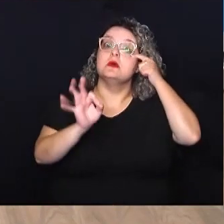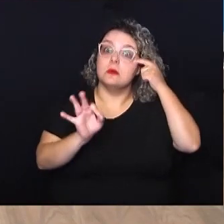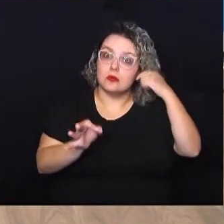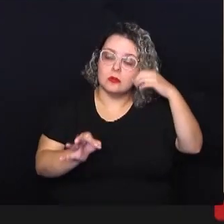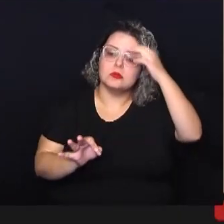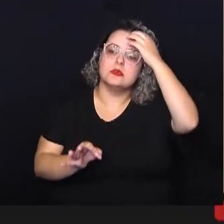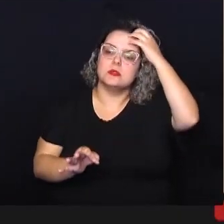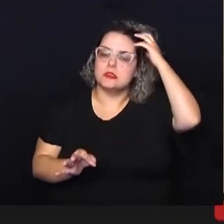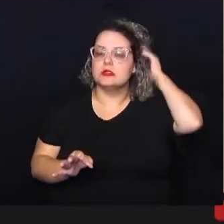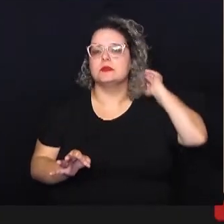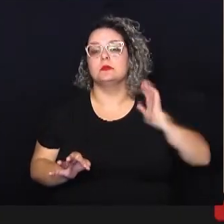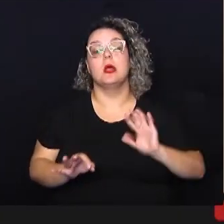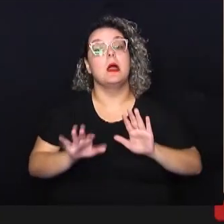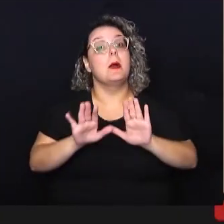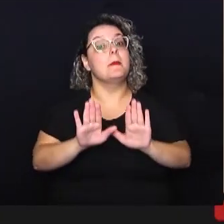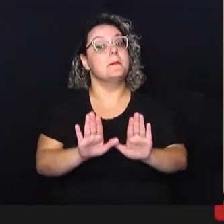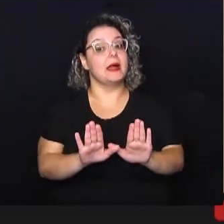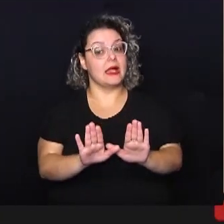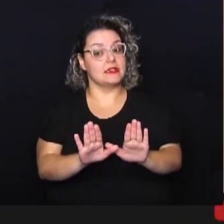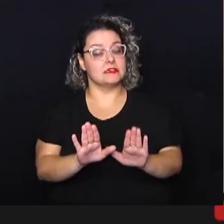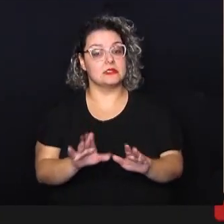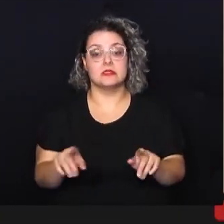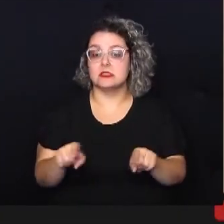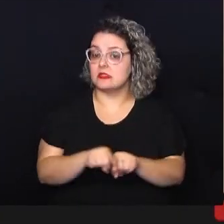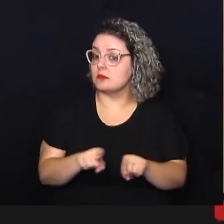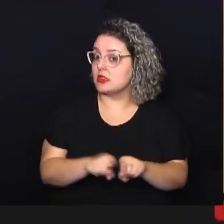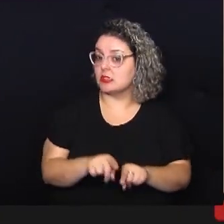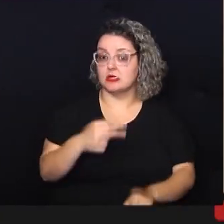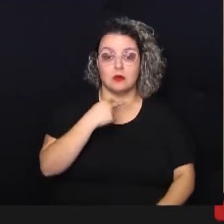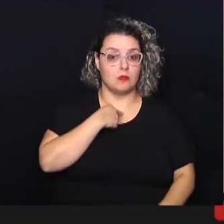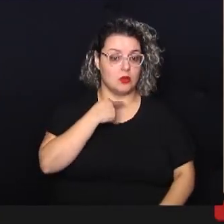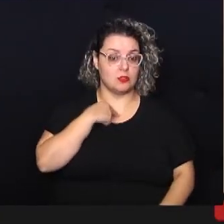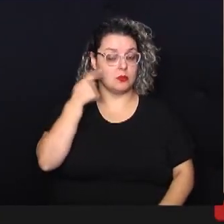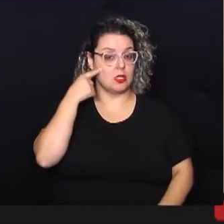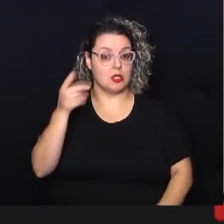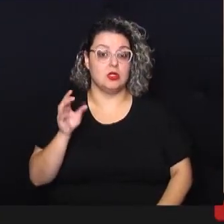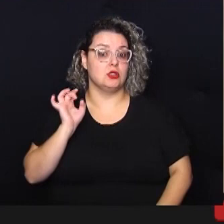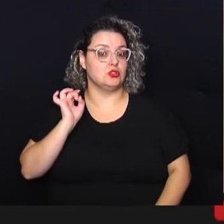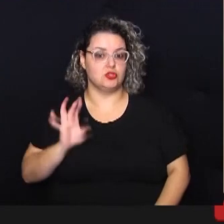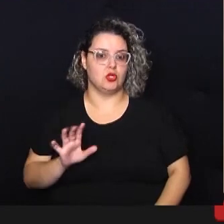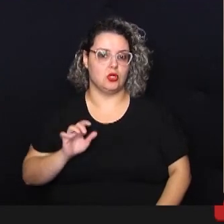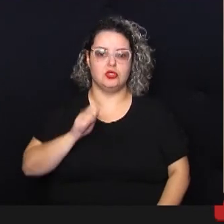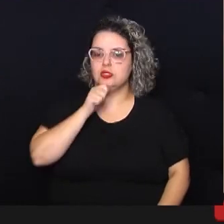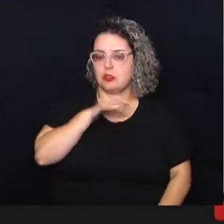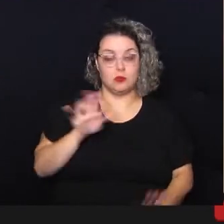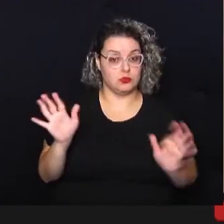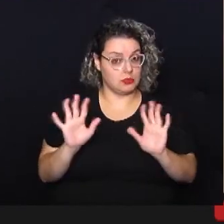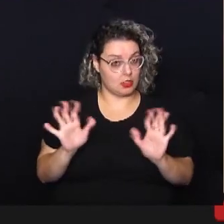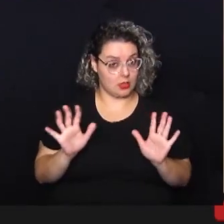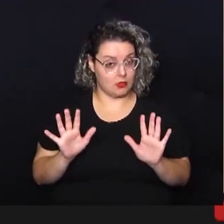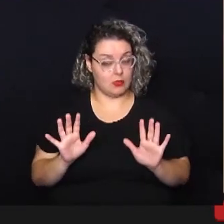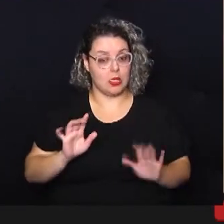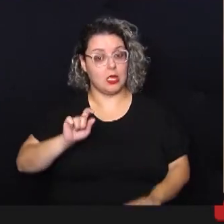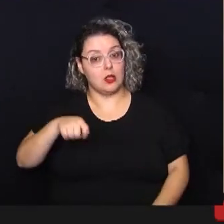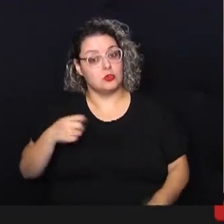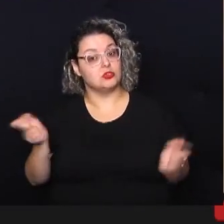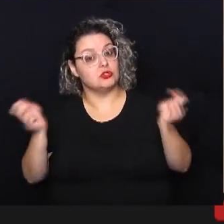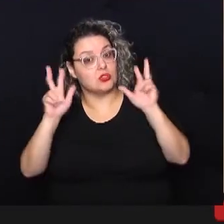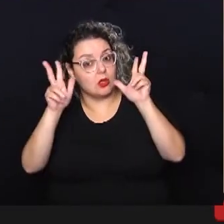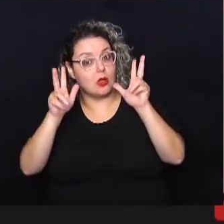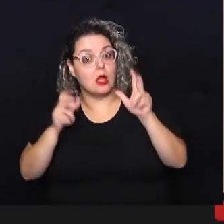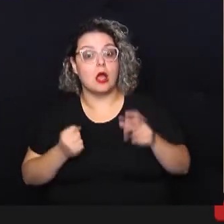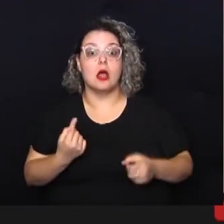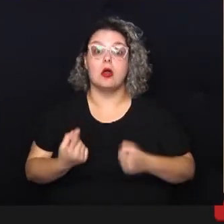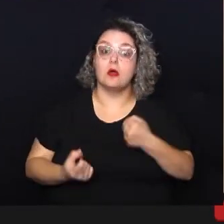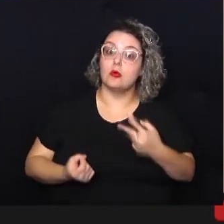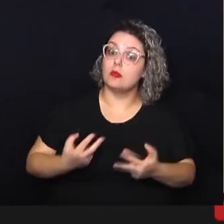são. Mas também a gente não pode pensar que é um alerta só de abuso, tá? Isso é um sinal de alerta de que algo